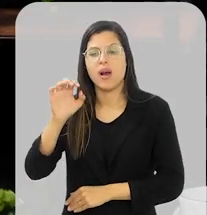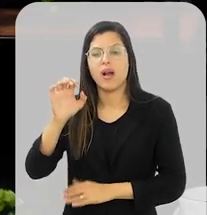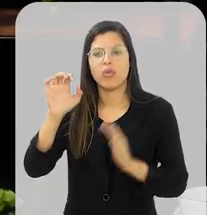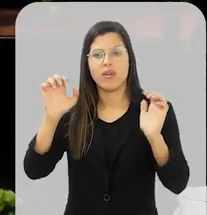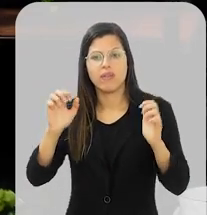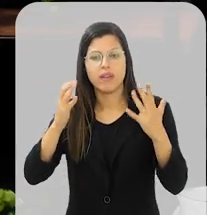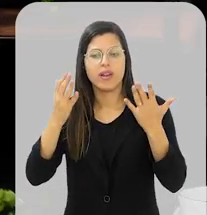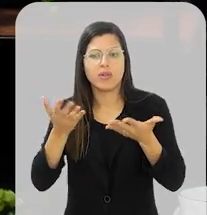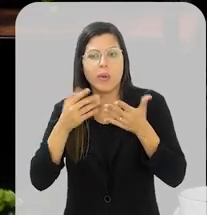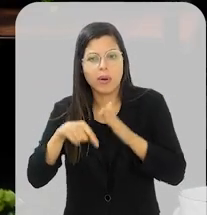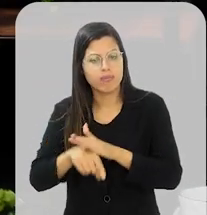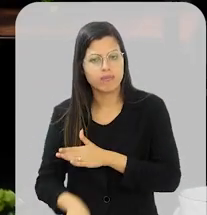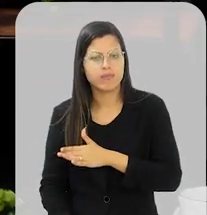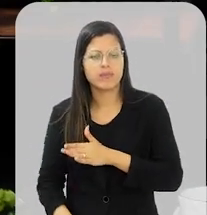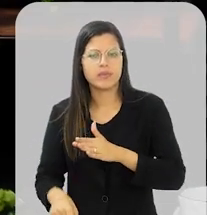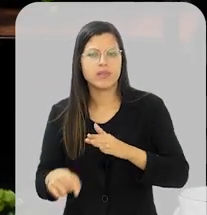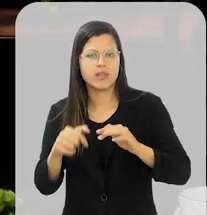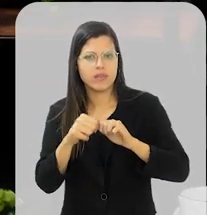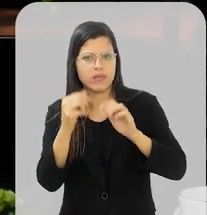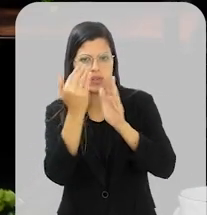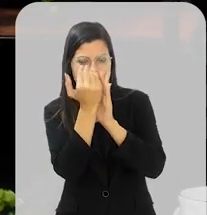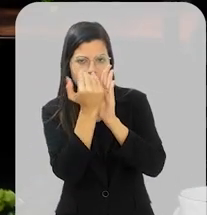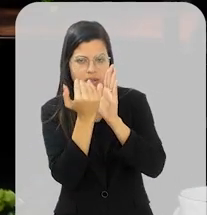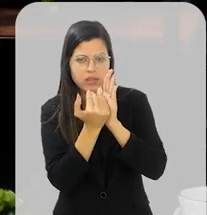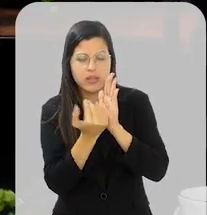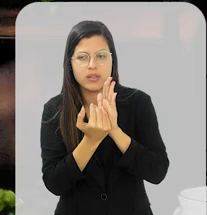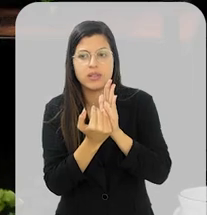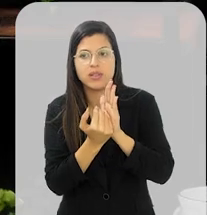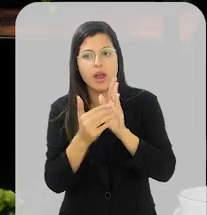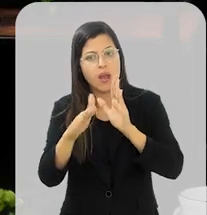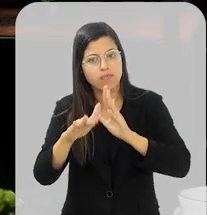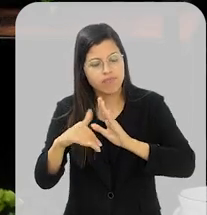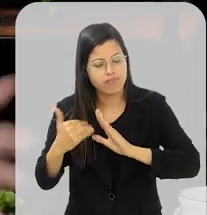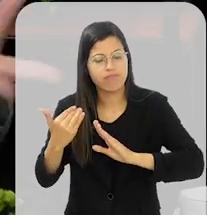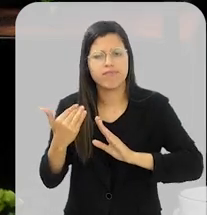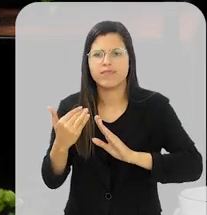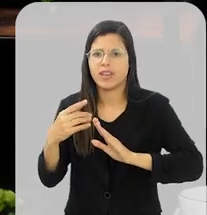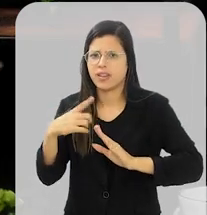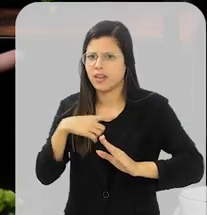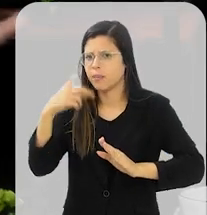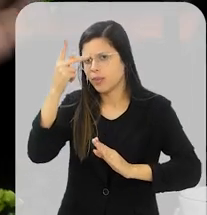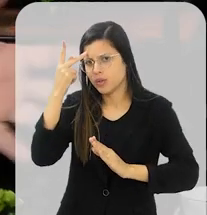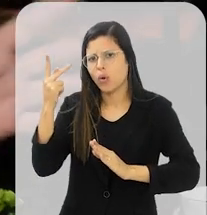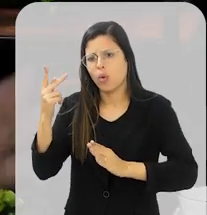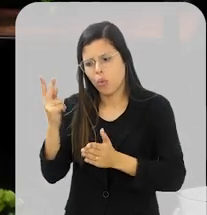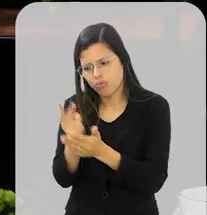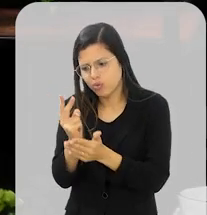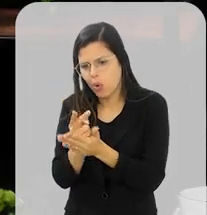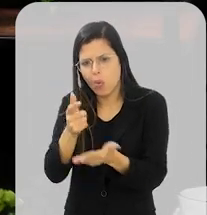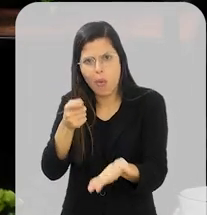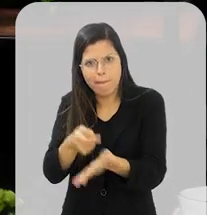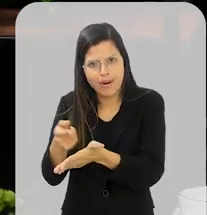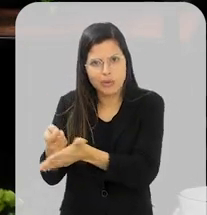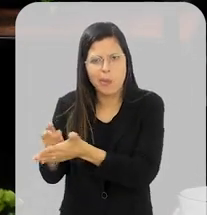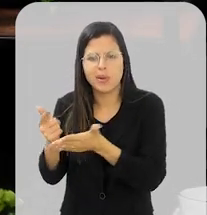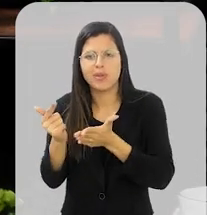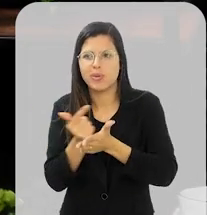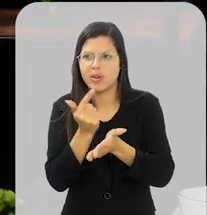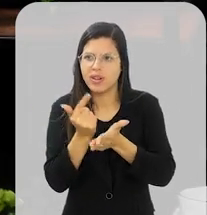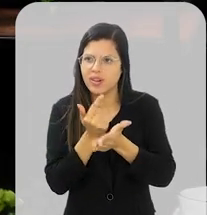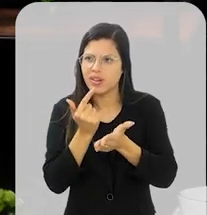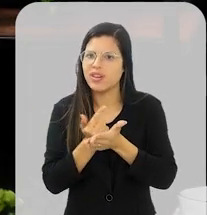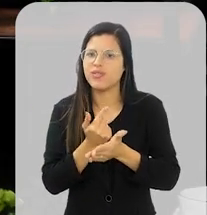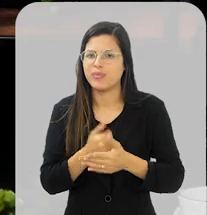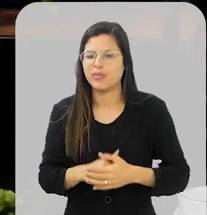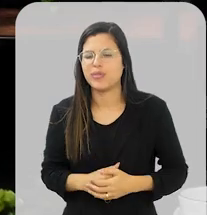quero me aprofundar. E faz a lista e manda para a gente, e a gente tem clientes até hoje, né,